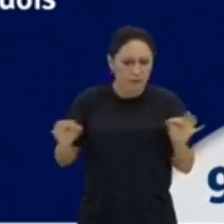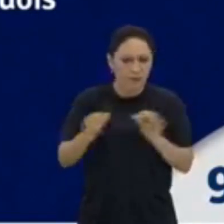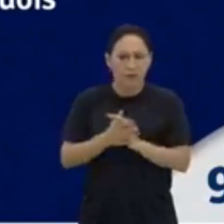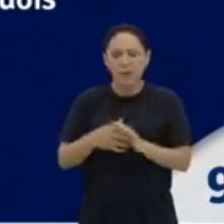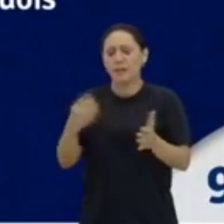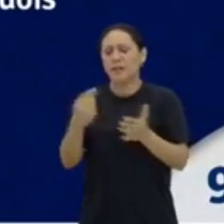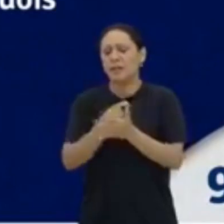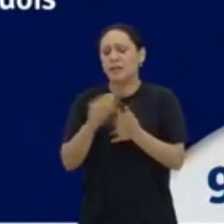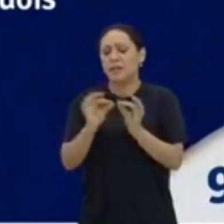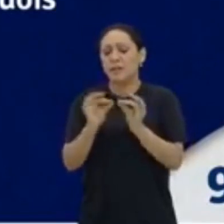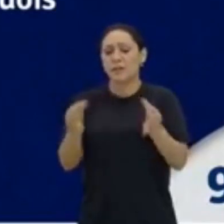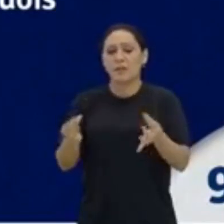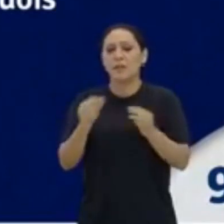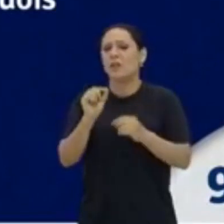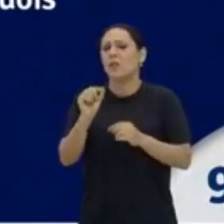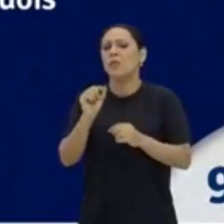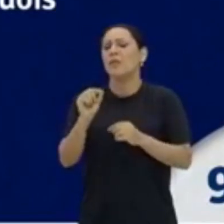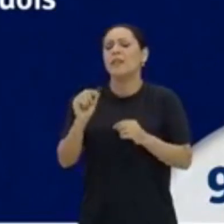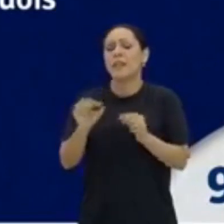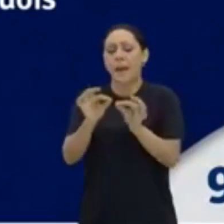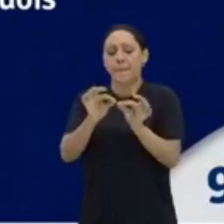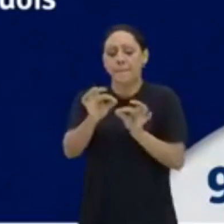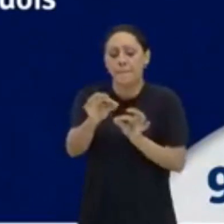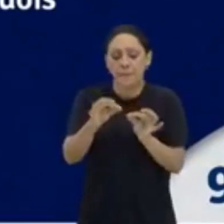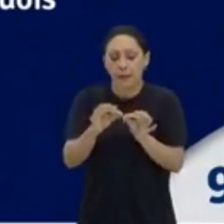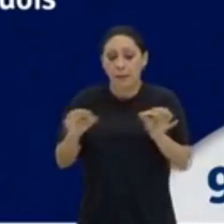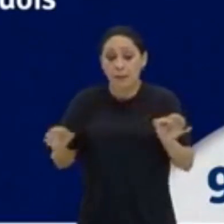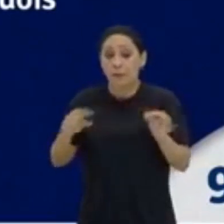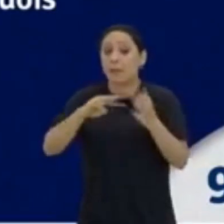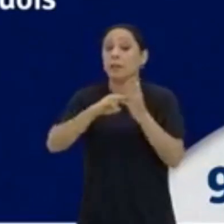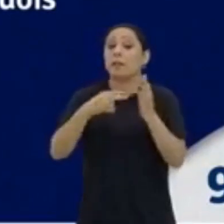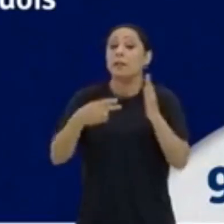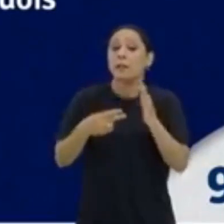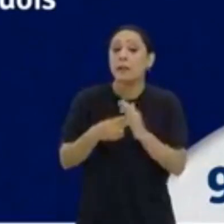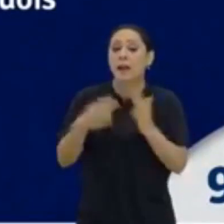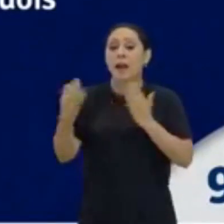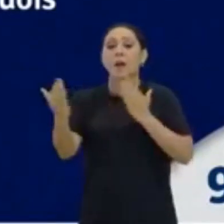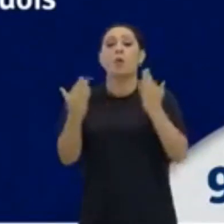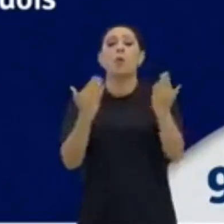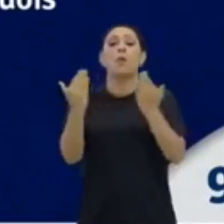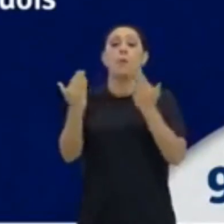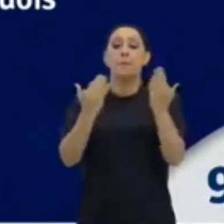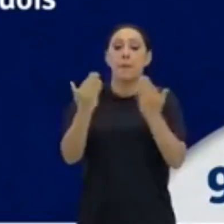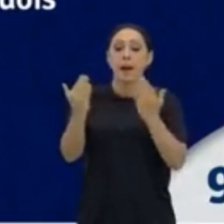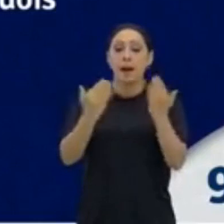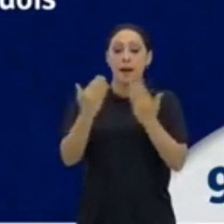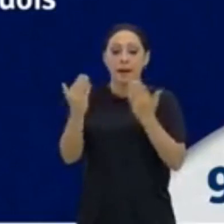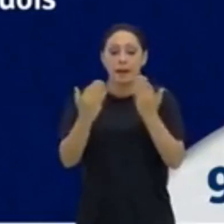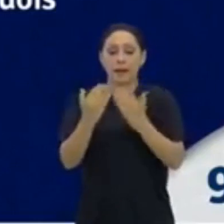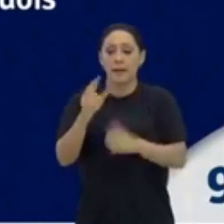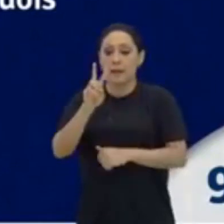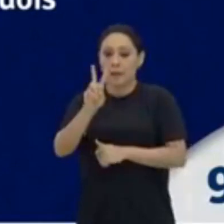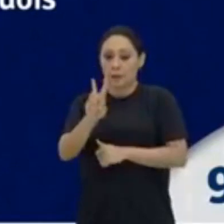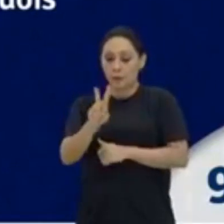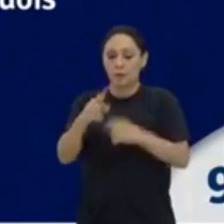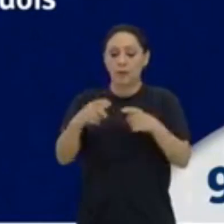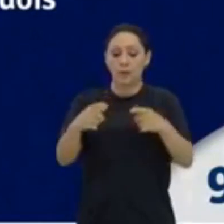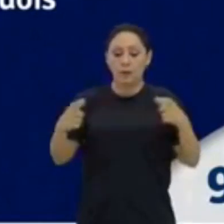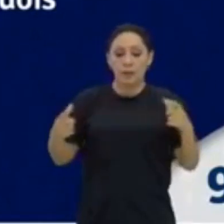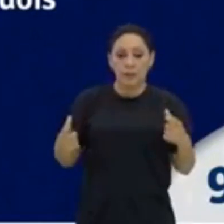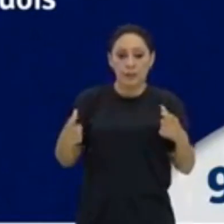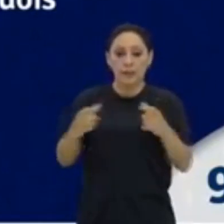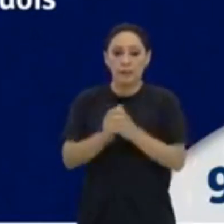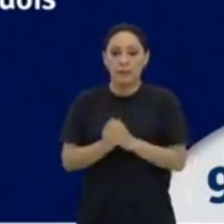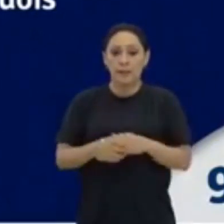seguinte pergunta: o que é medir? Medir significa comparar duas grandezas de